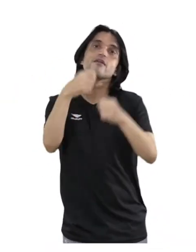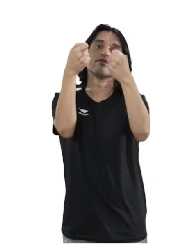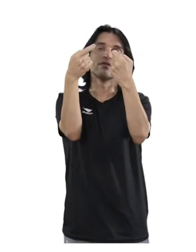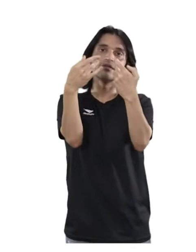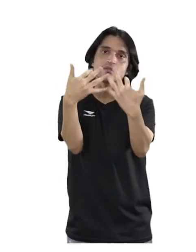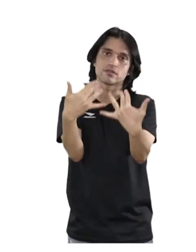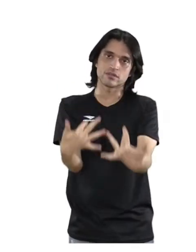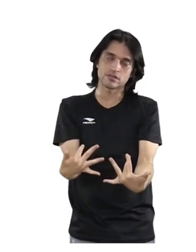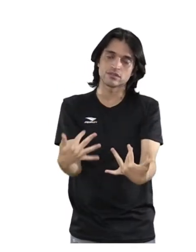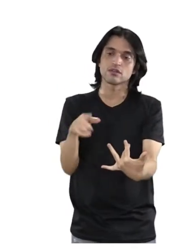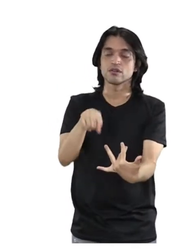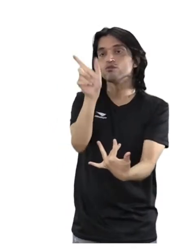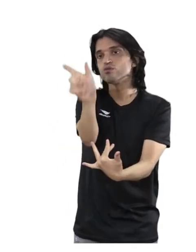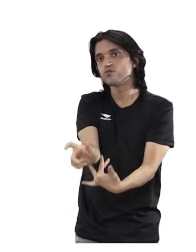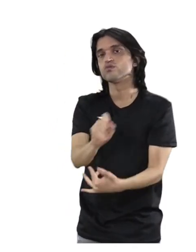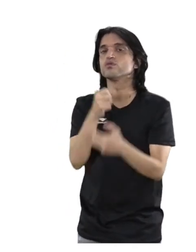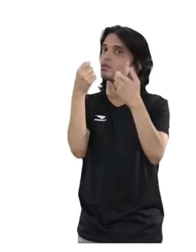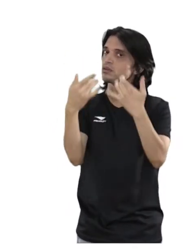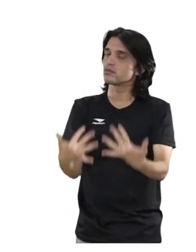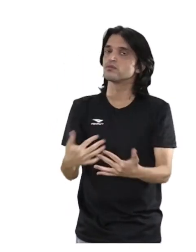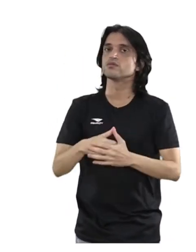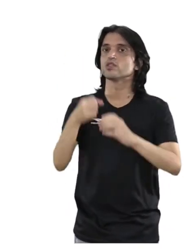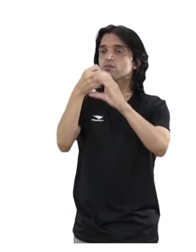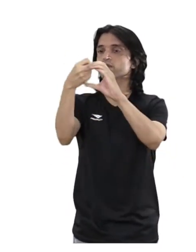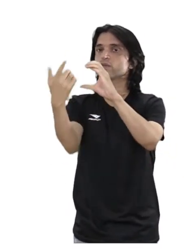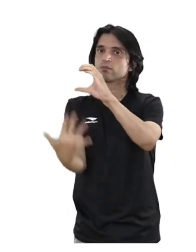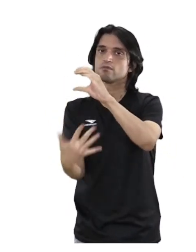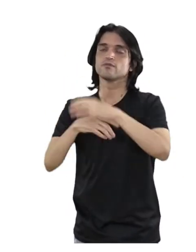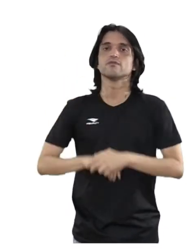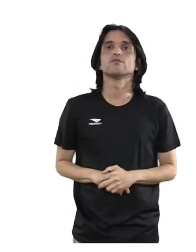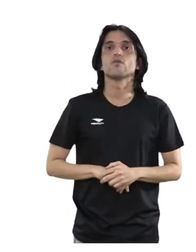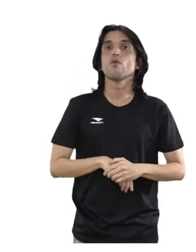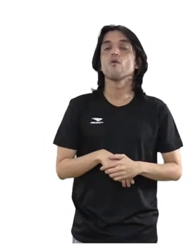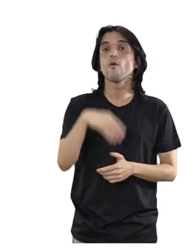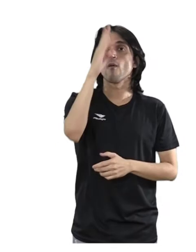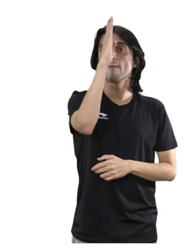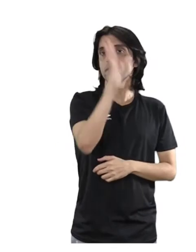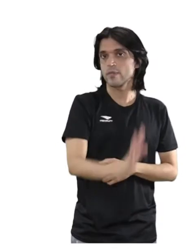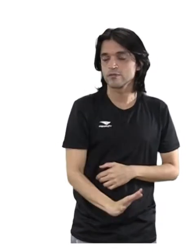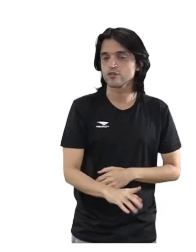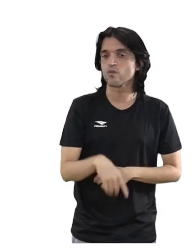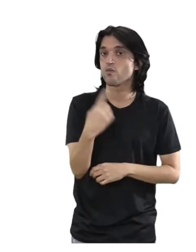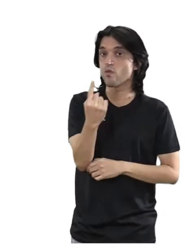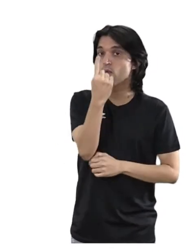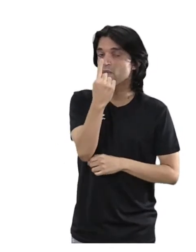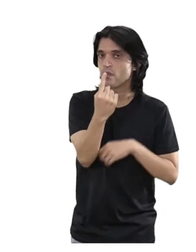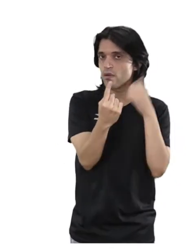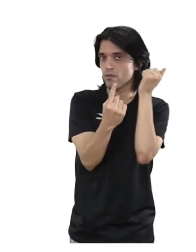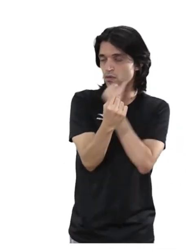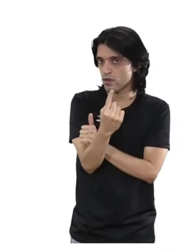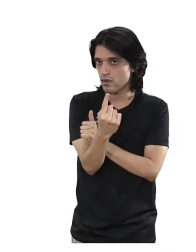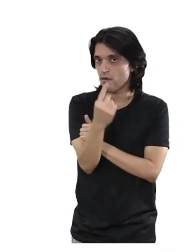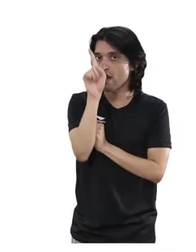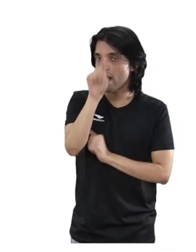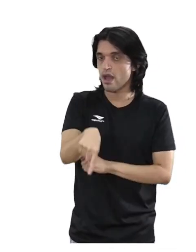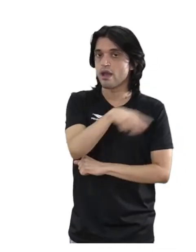No Brasil, uma mulher é a presidenta da República. Sujeito simples, mais verbo de